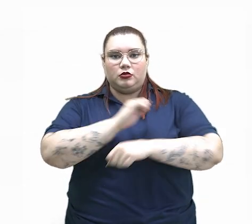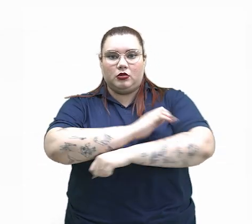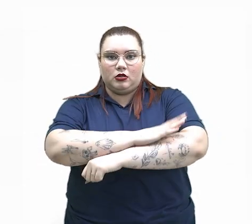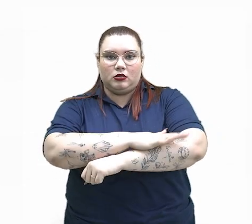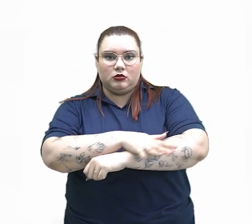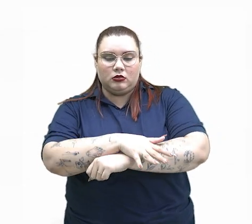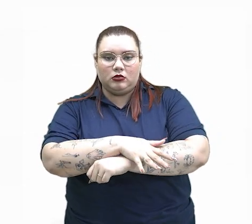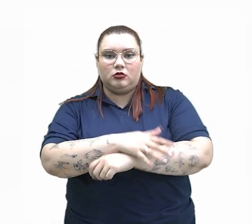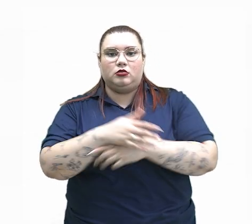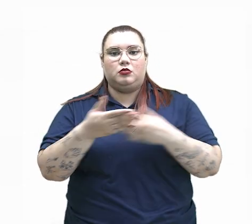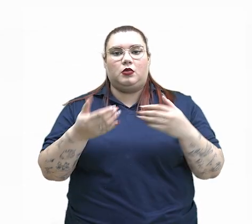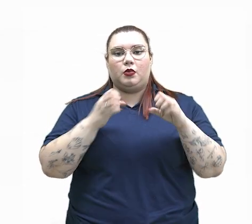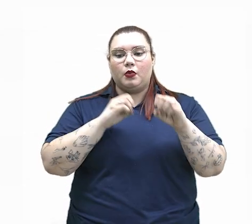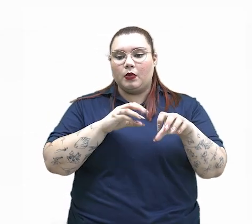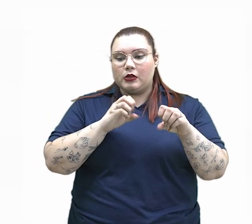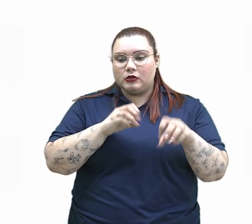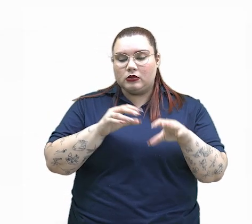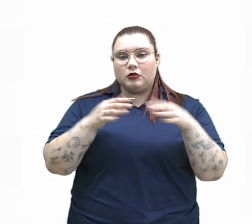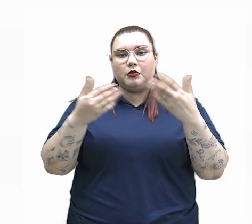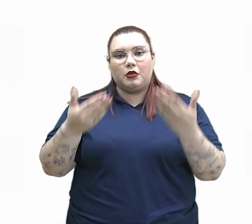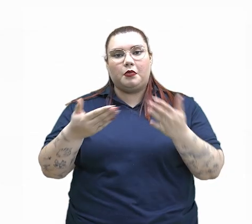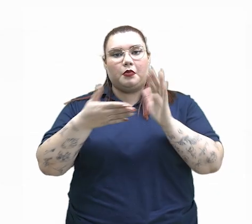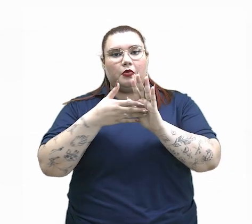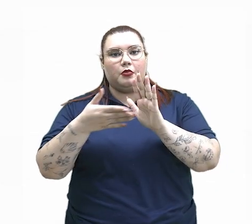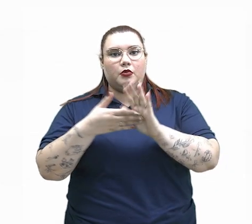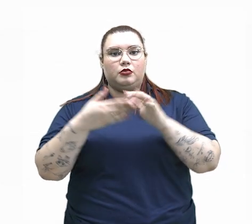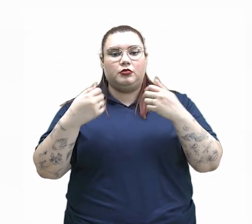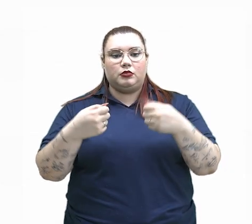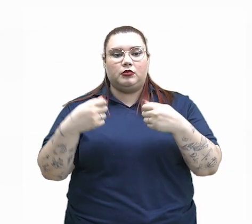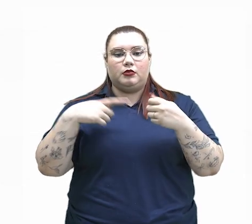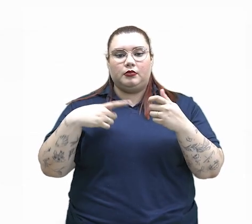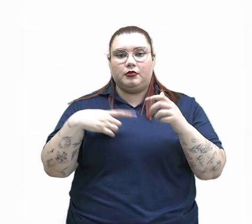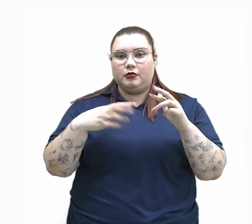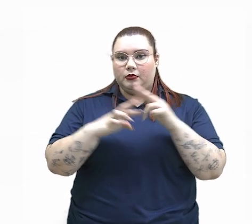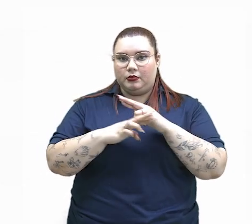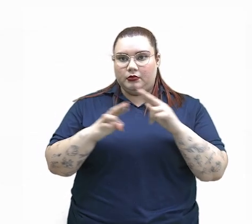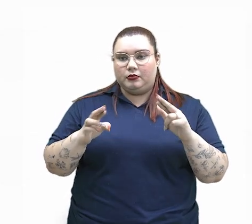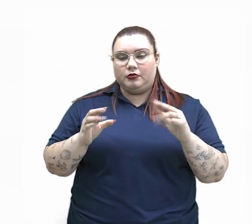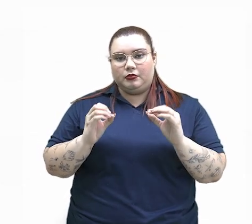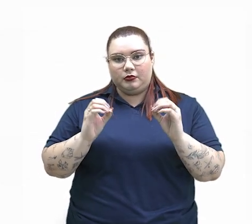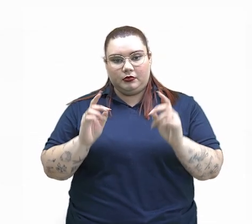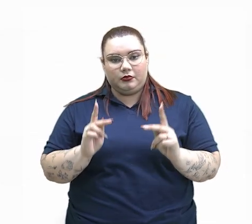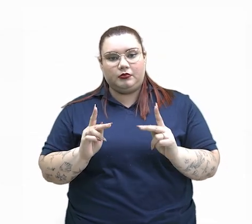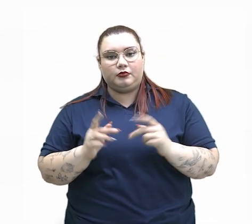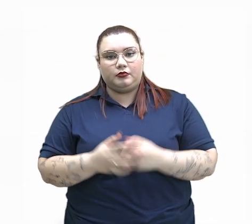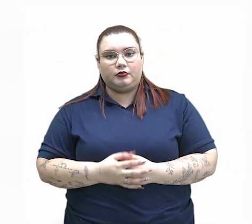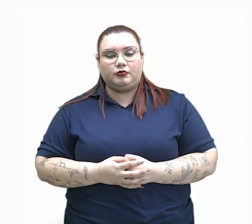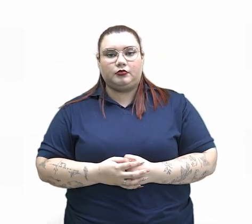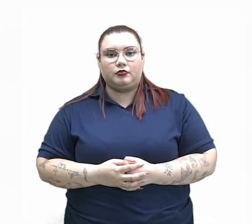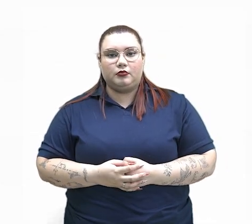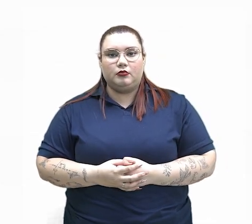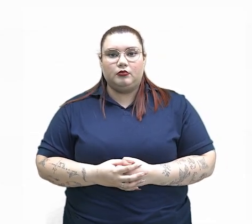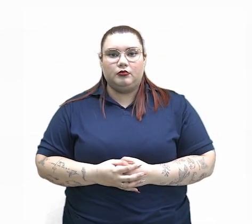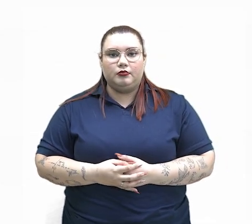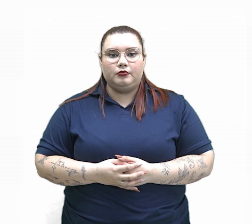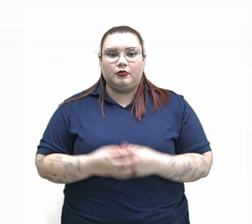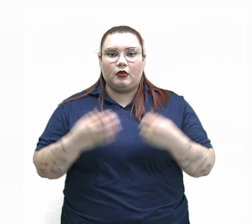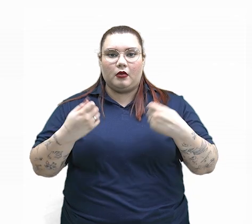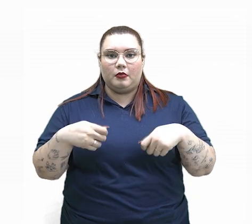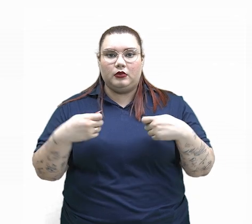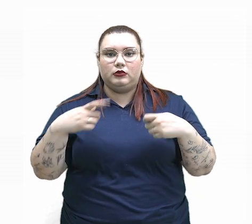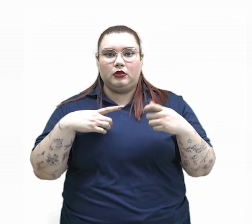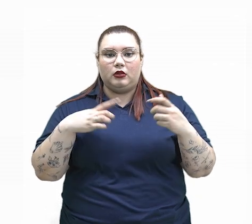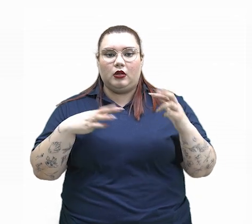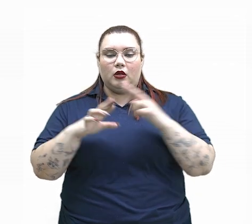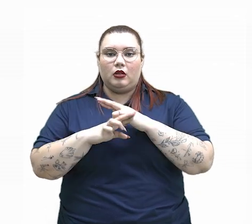caso ali é a educação, então a sua proposta tem que estar relacionado com isso, tem a ver com isso, né? Tem que ter relação com